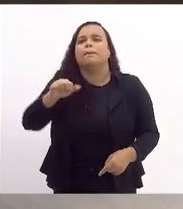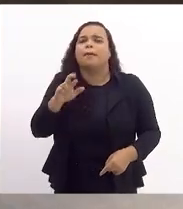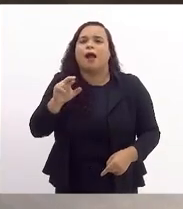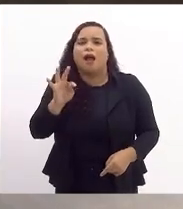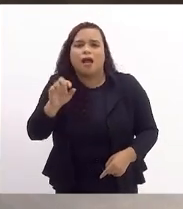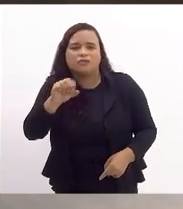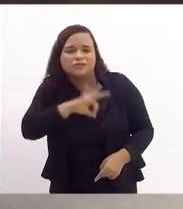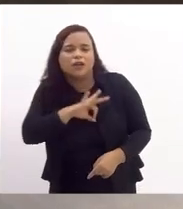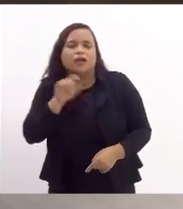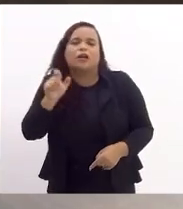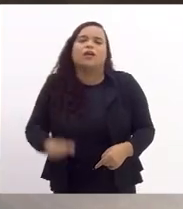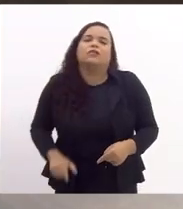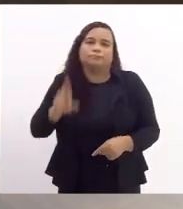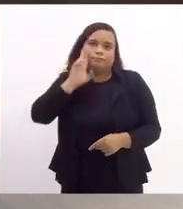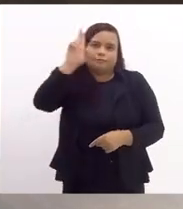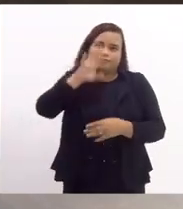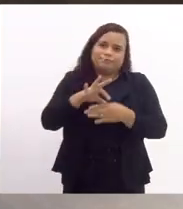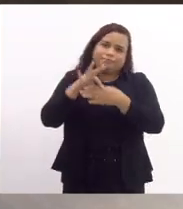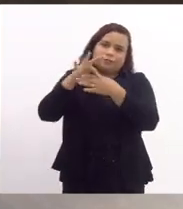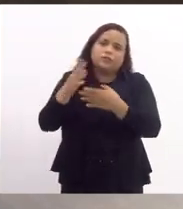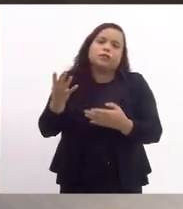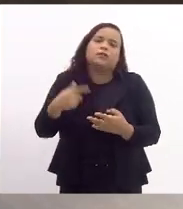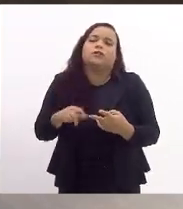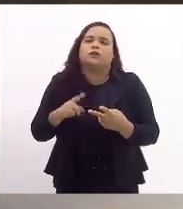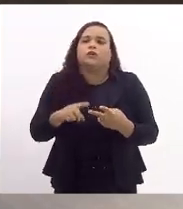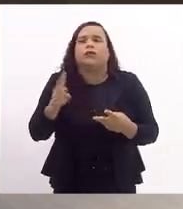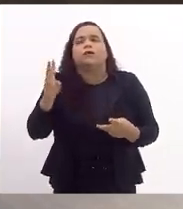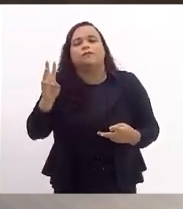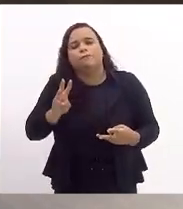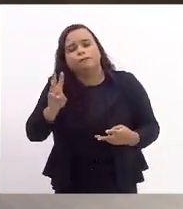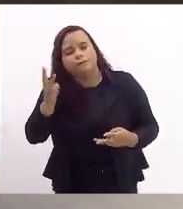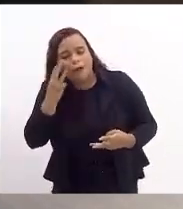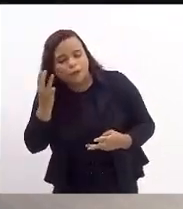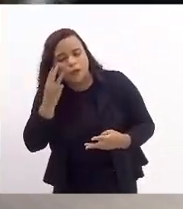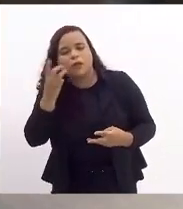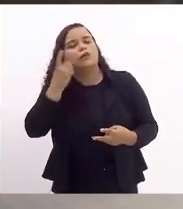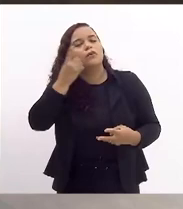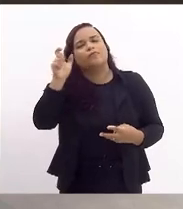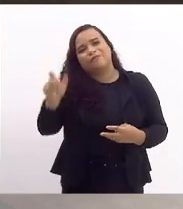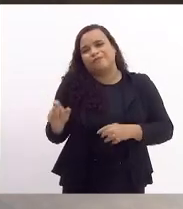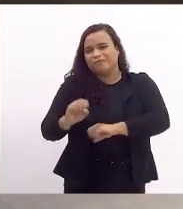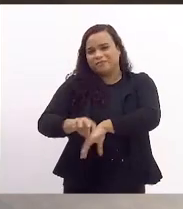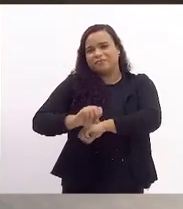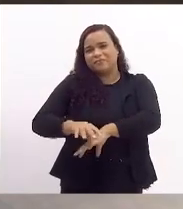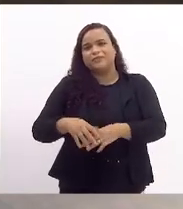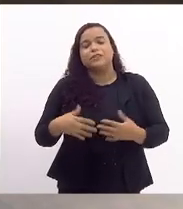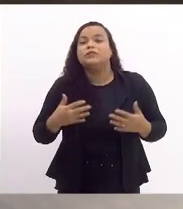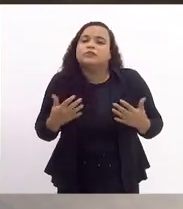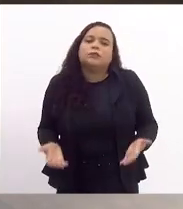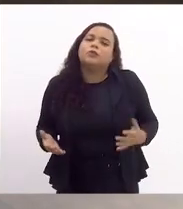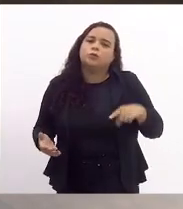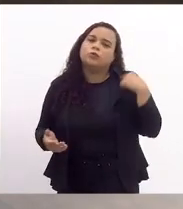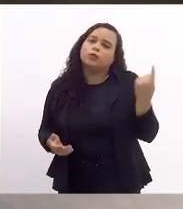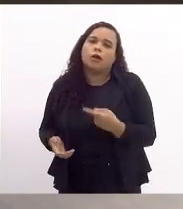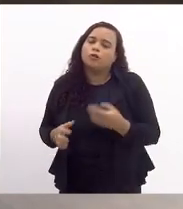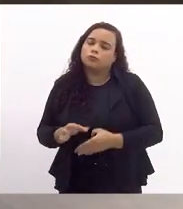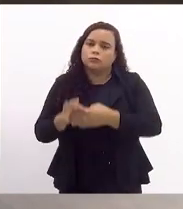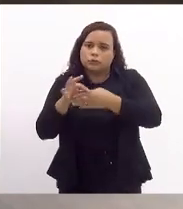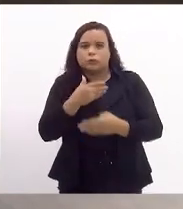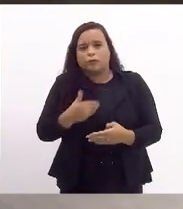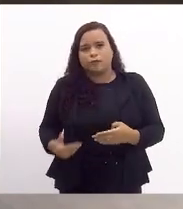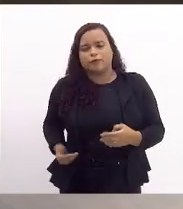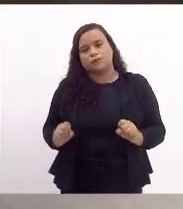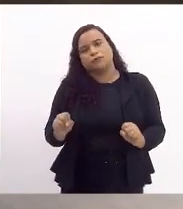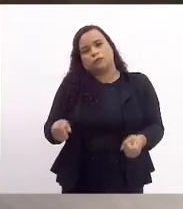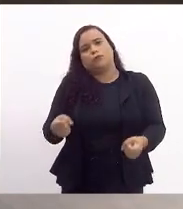brilhantemente deputados waldeck um educador nós das Finanças do governo e empenhados